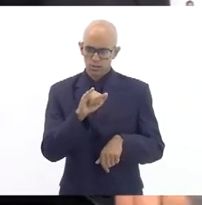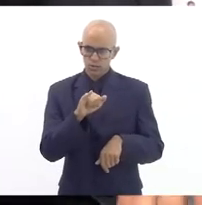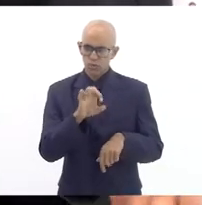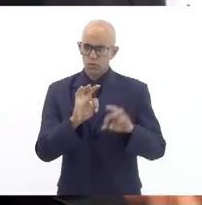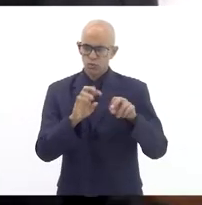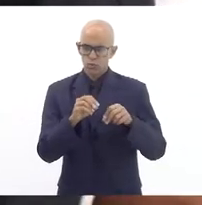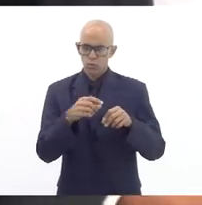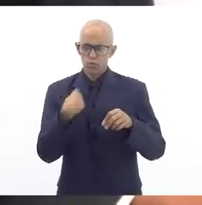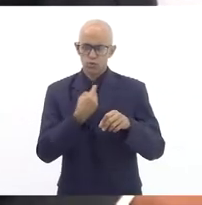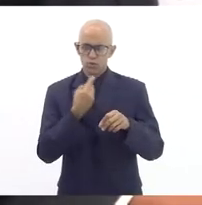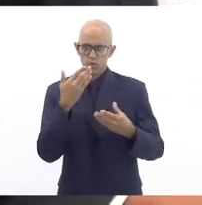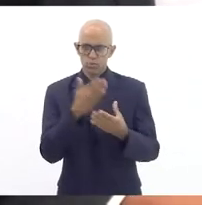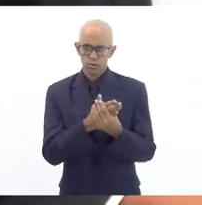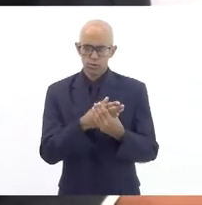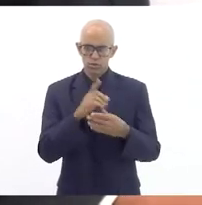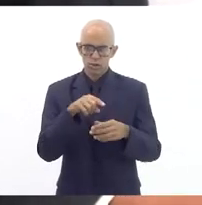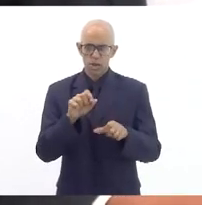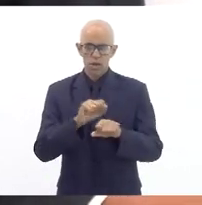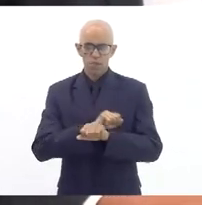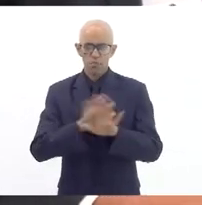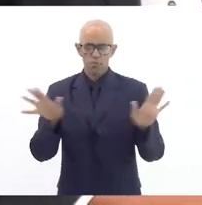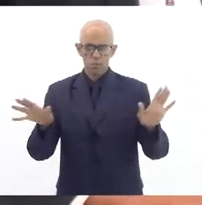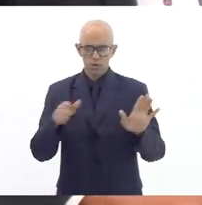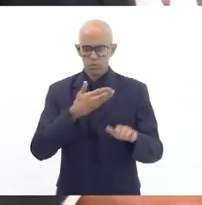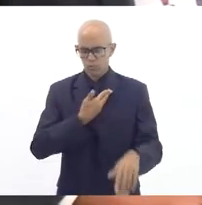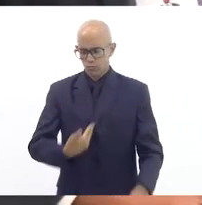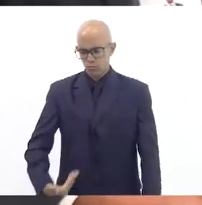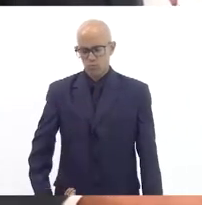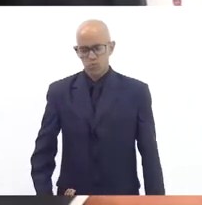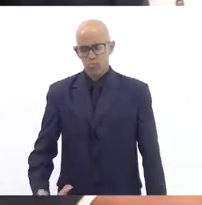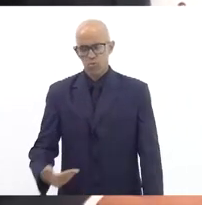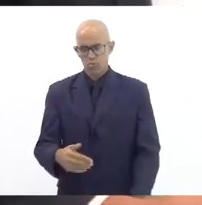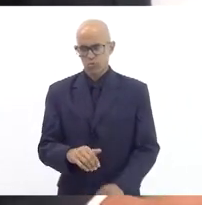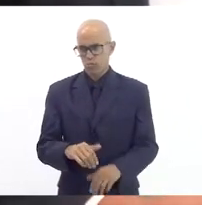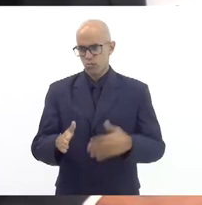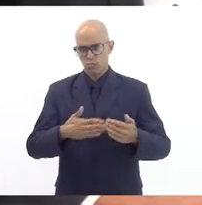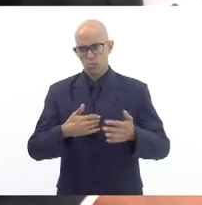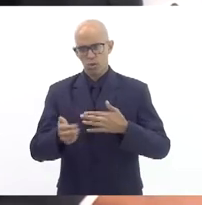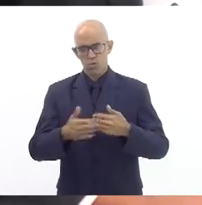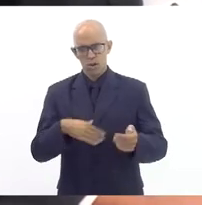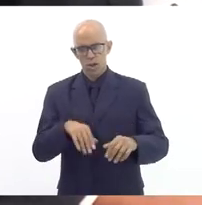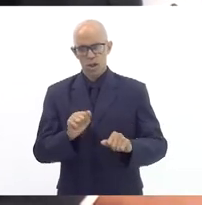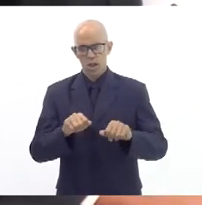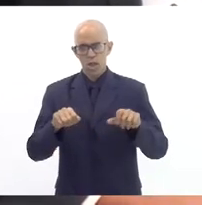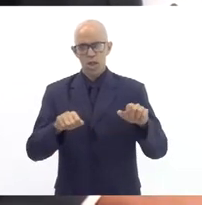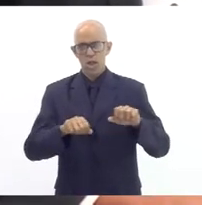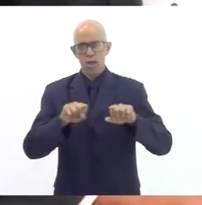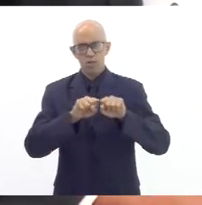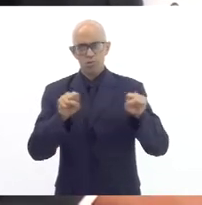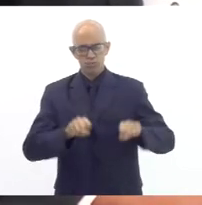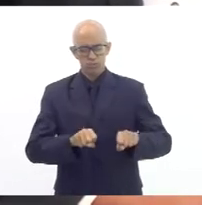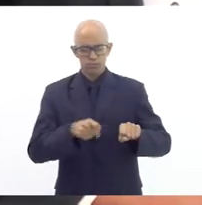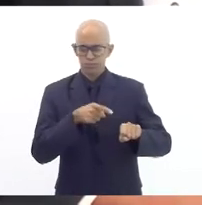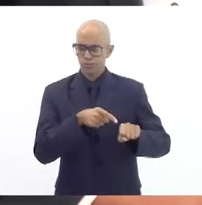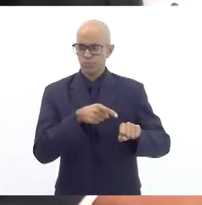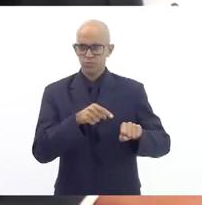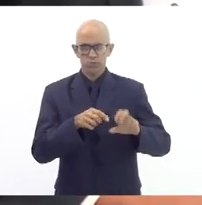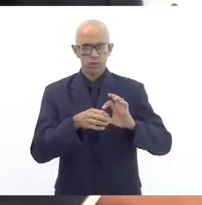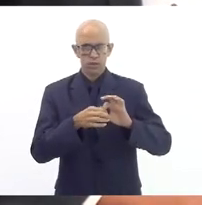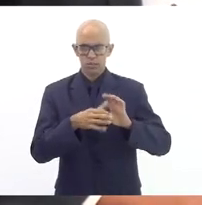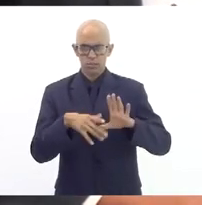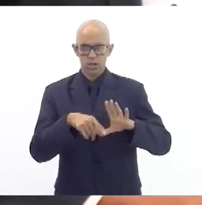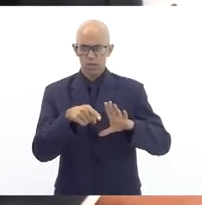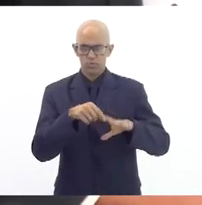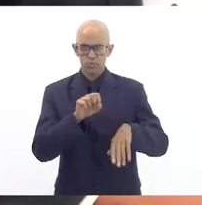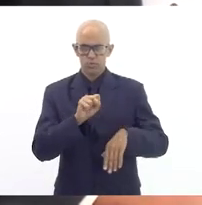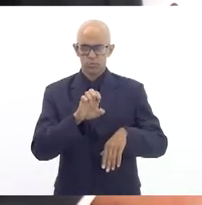públicos, é importante deixar sempre claro aqui que todos os processos citados pela Getransp aqui, todos eles estão no SEI e são públicos.